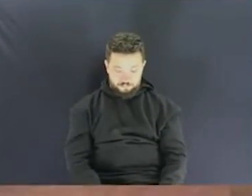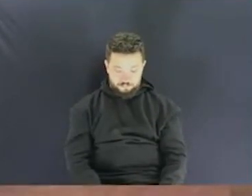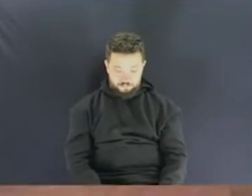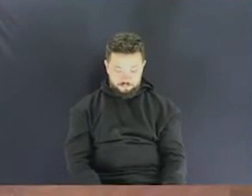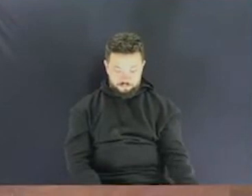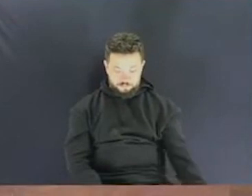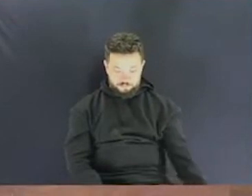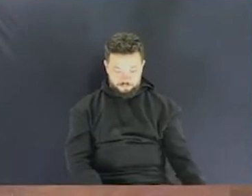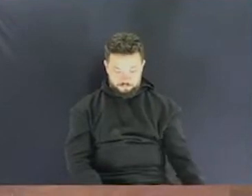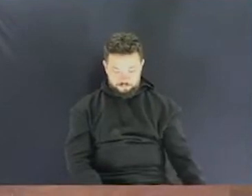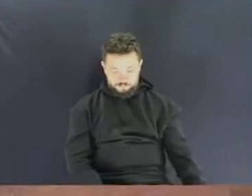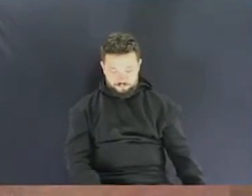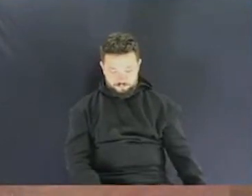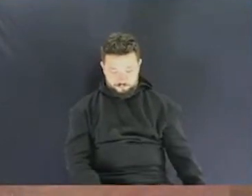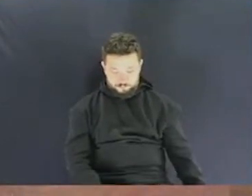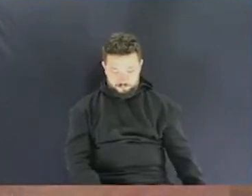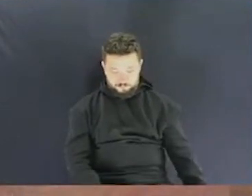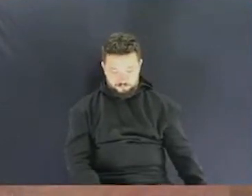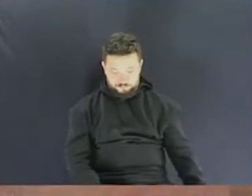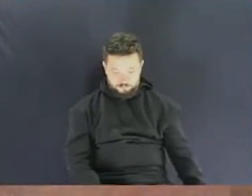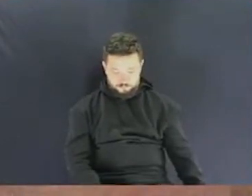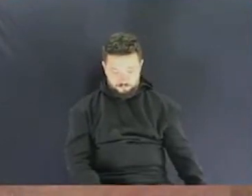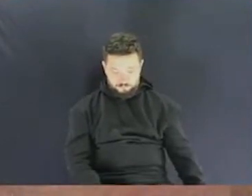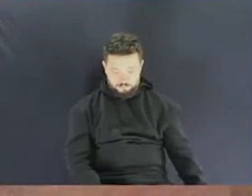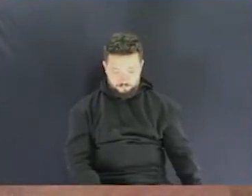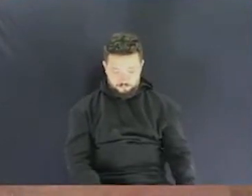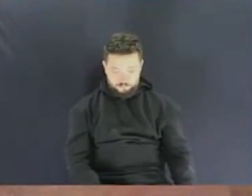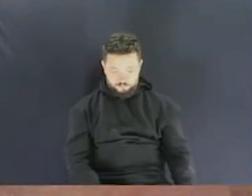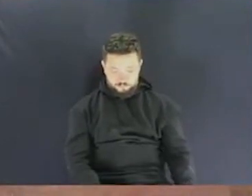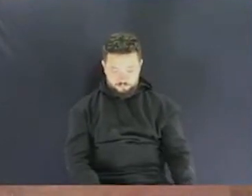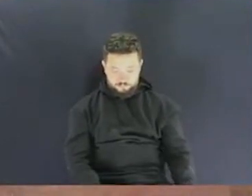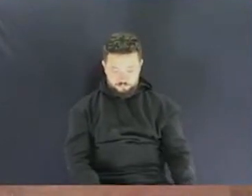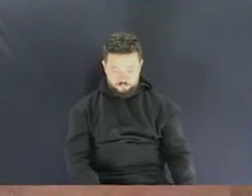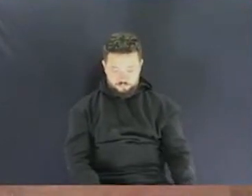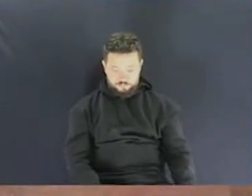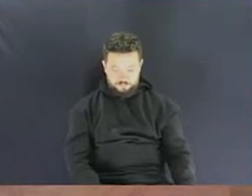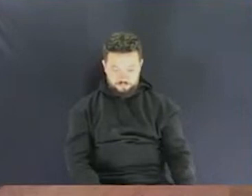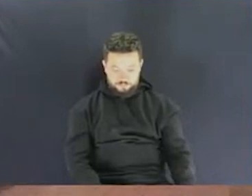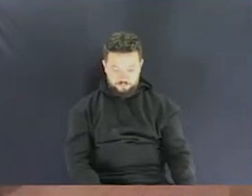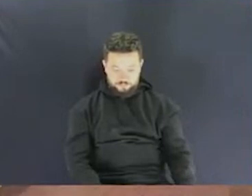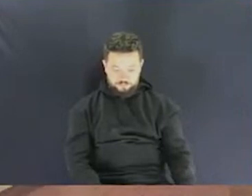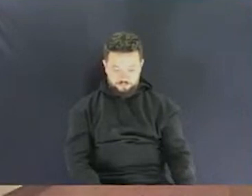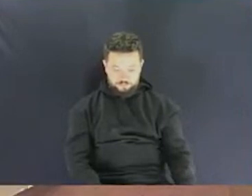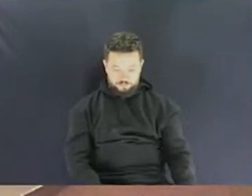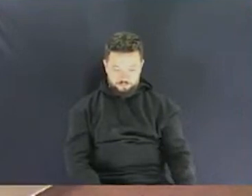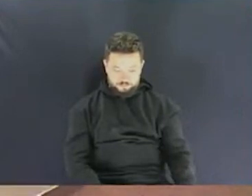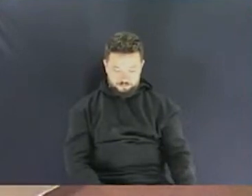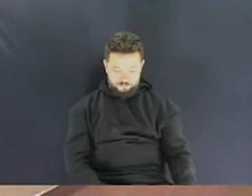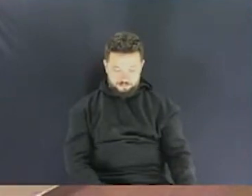e agradecer à equipe que está aqui. Muito obrigada. Eu tenho algumas perguntas que não sei se já foram